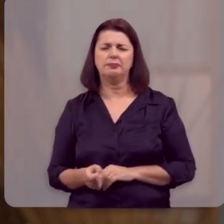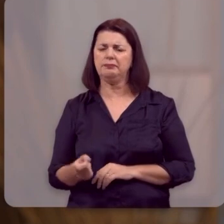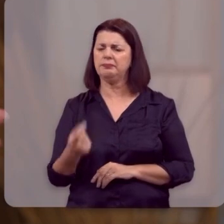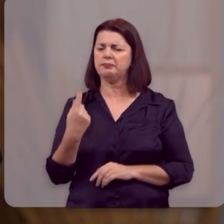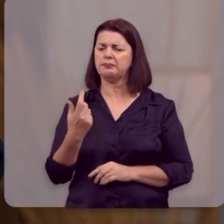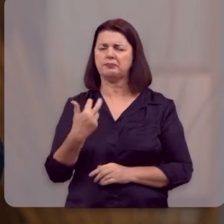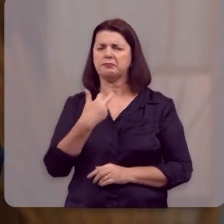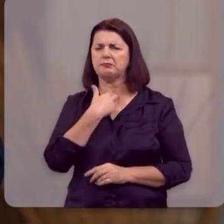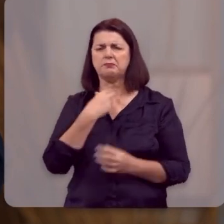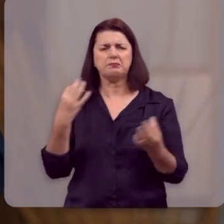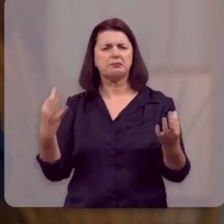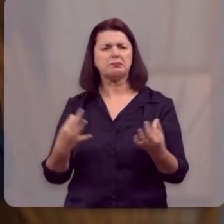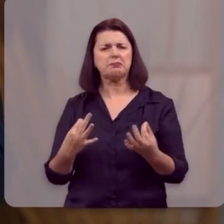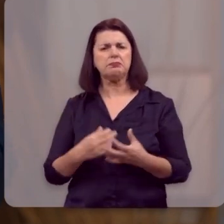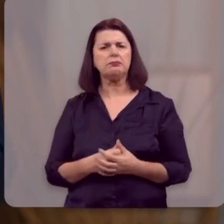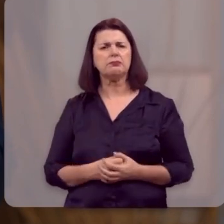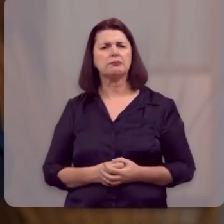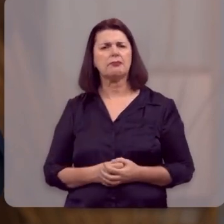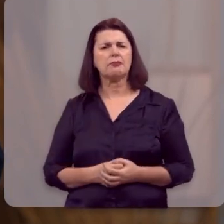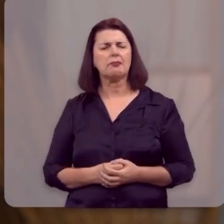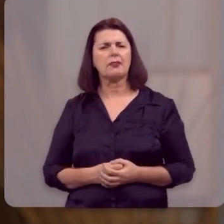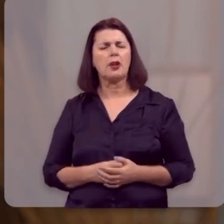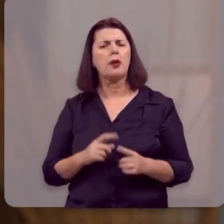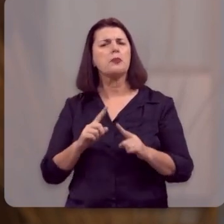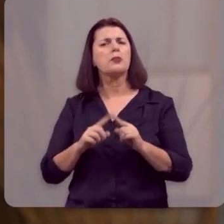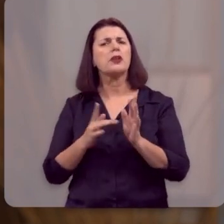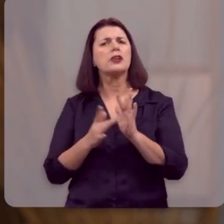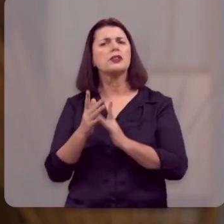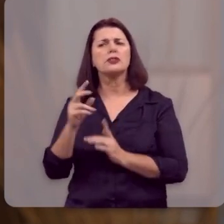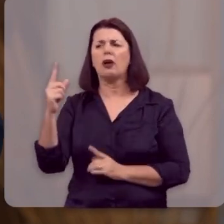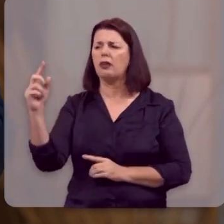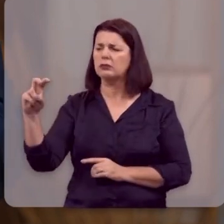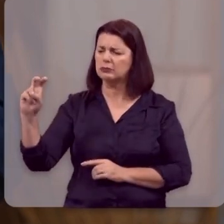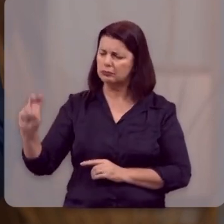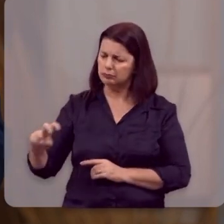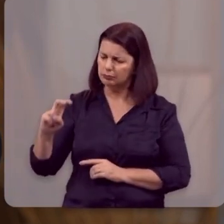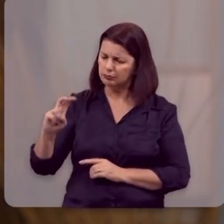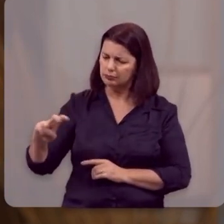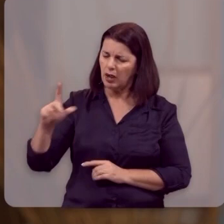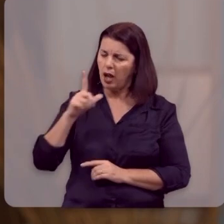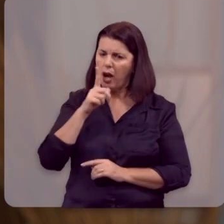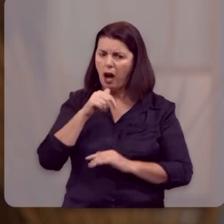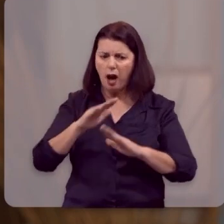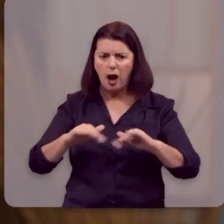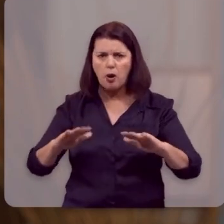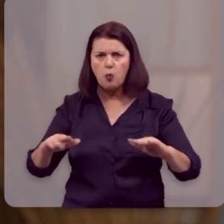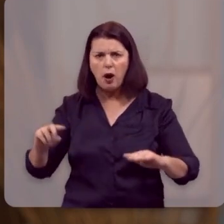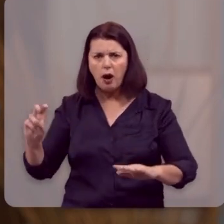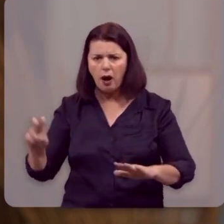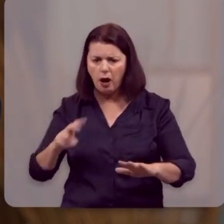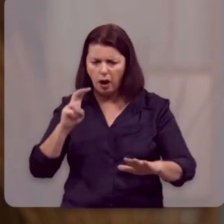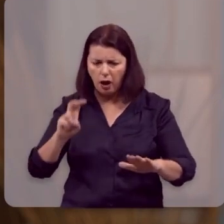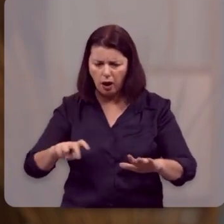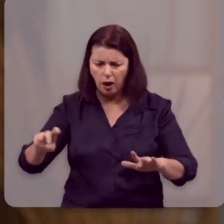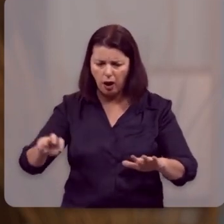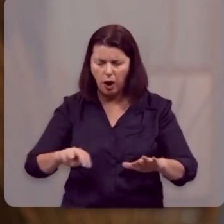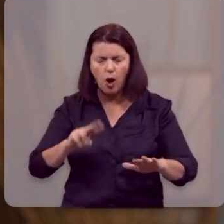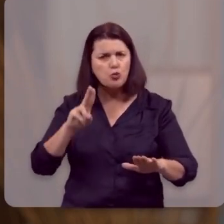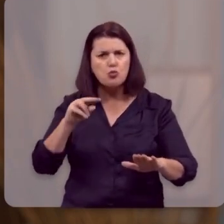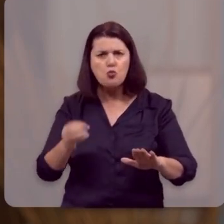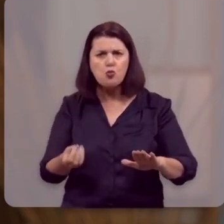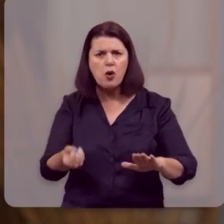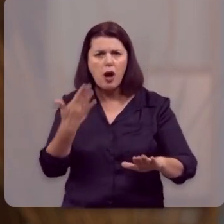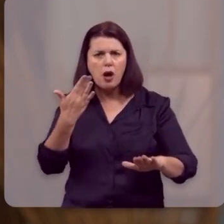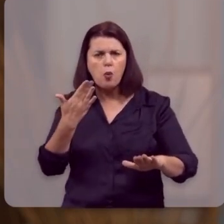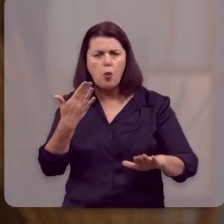não convencional, porque Ele vem andando sobre o mar. Nunca ninguém andara sobre o mar até